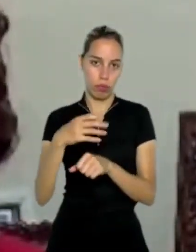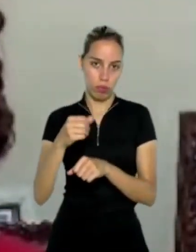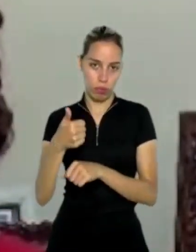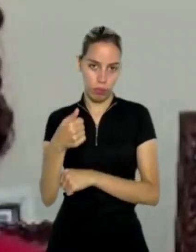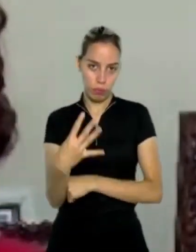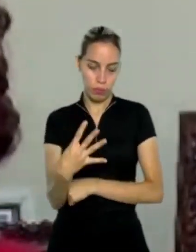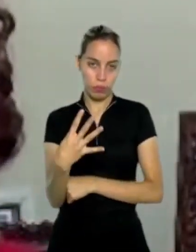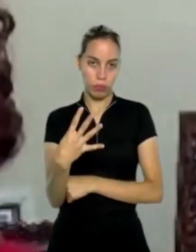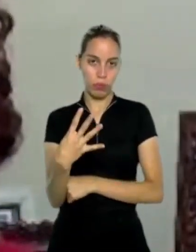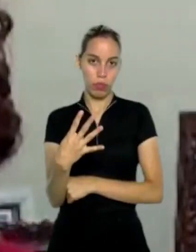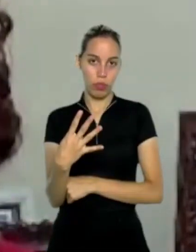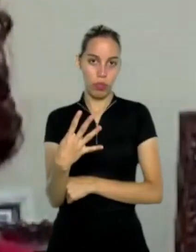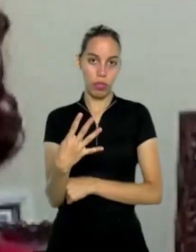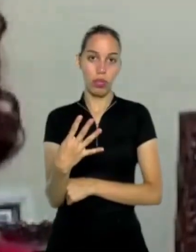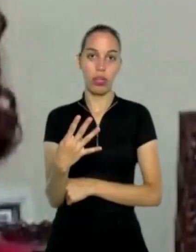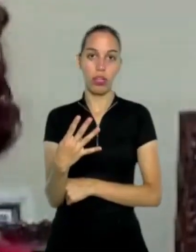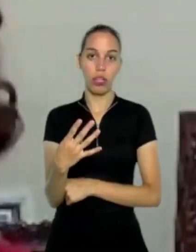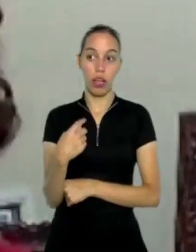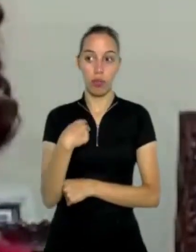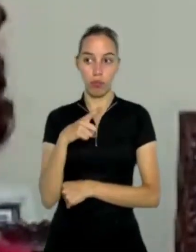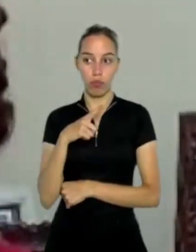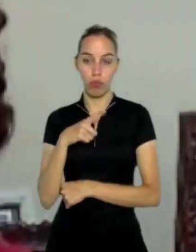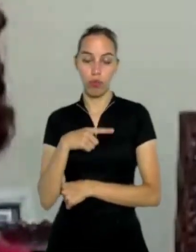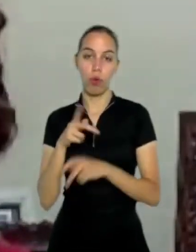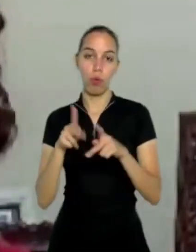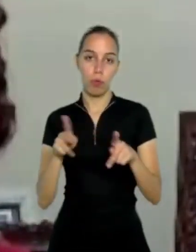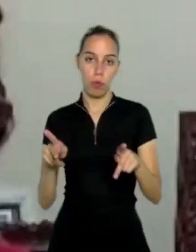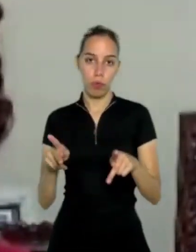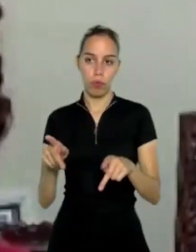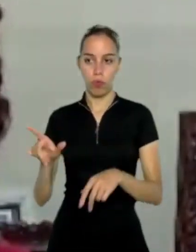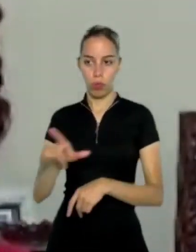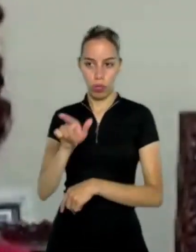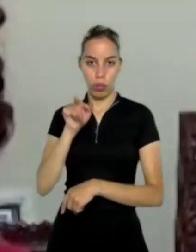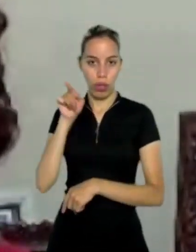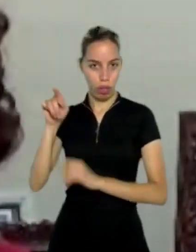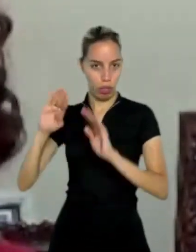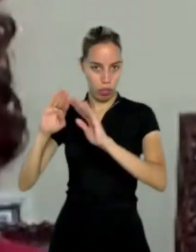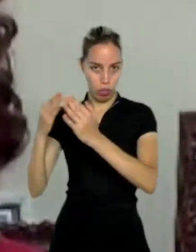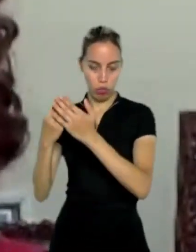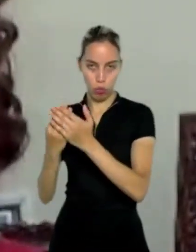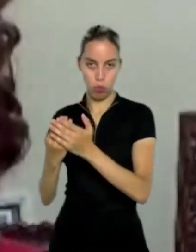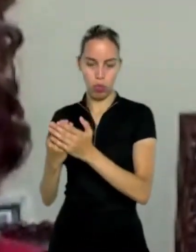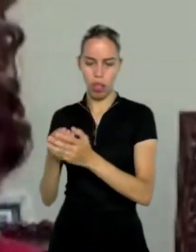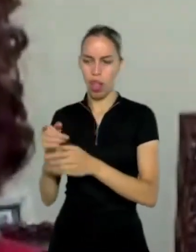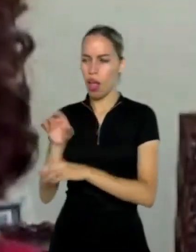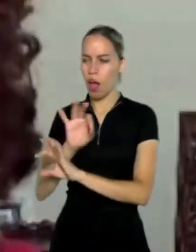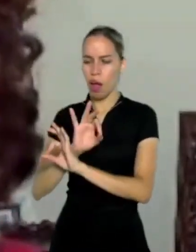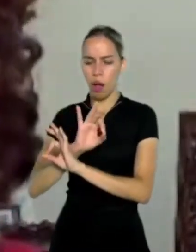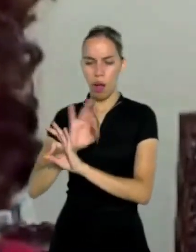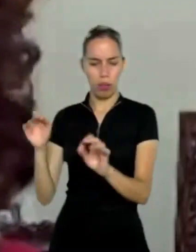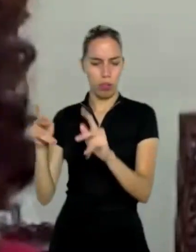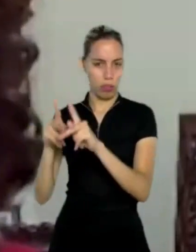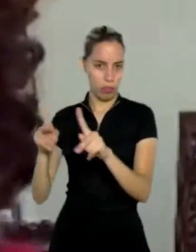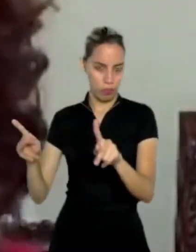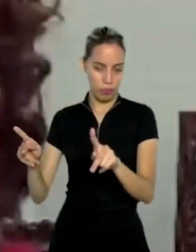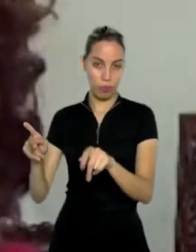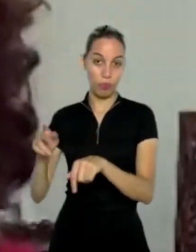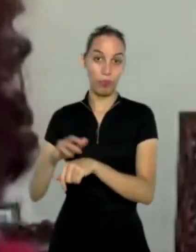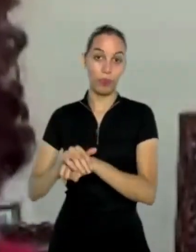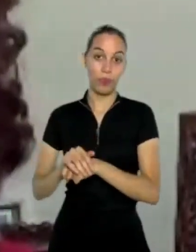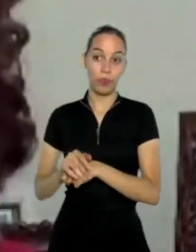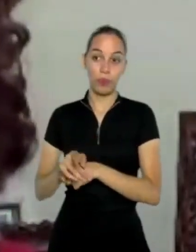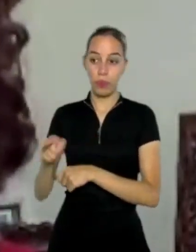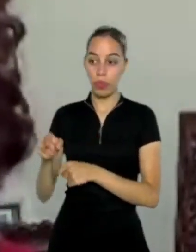tinha um professor de literatura lá, muito meu amigo, assim, excelente professor, e ele reuniu